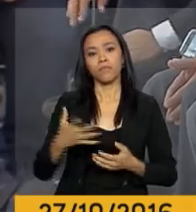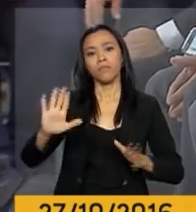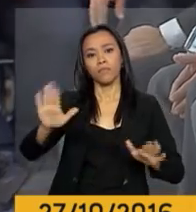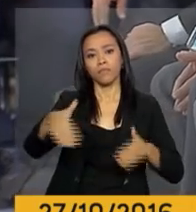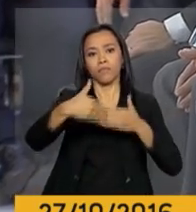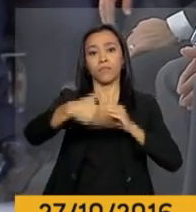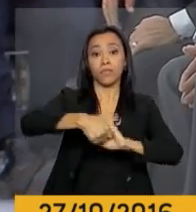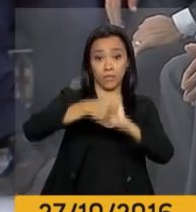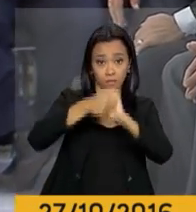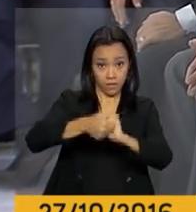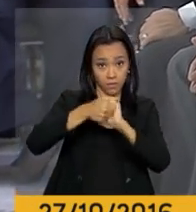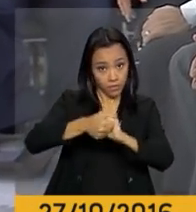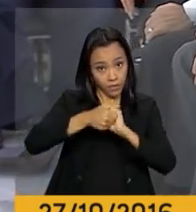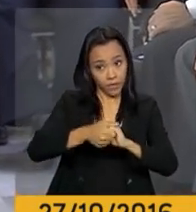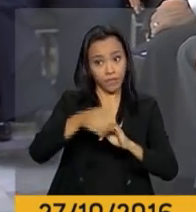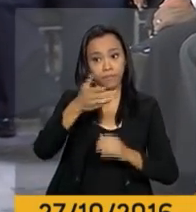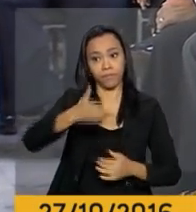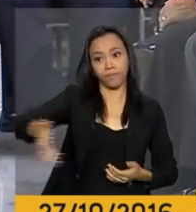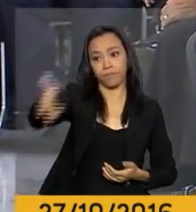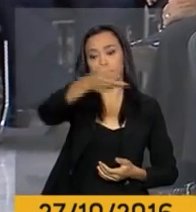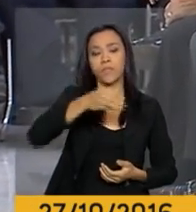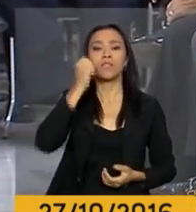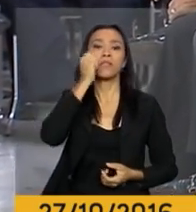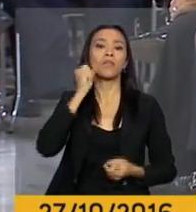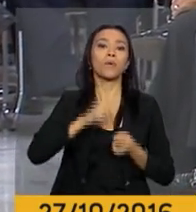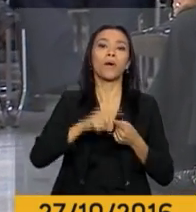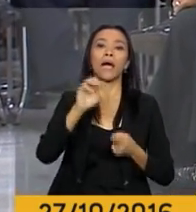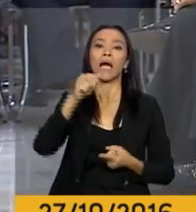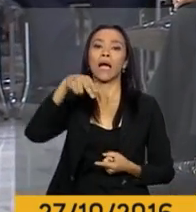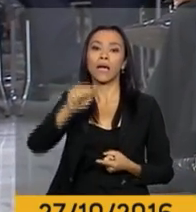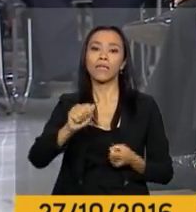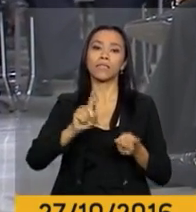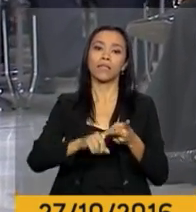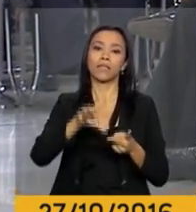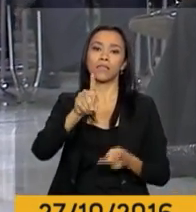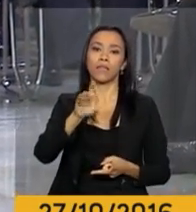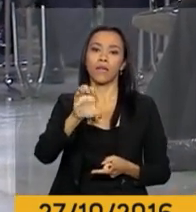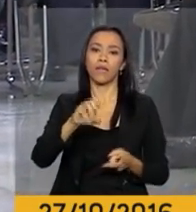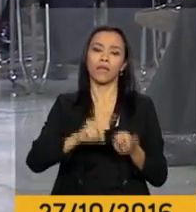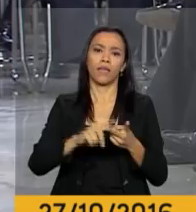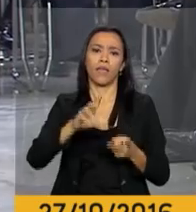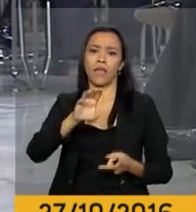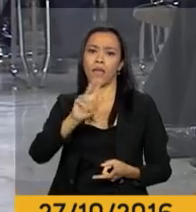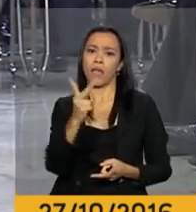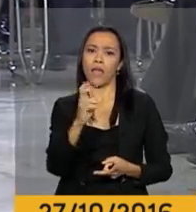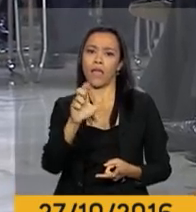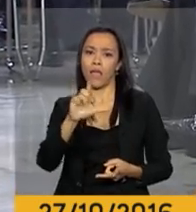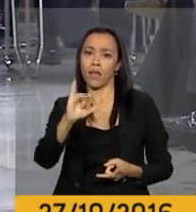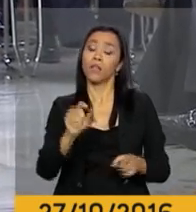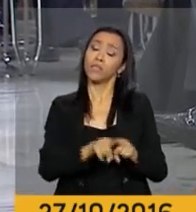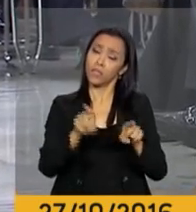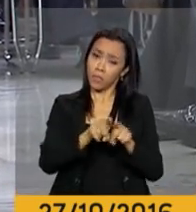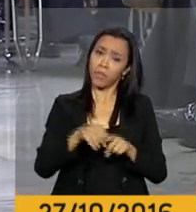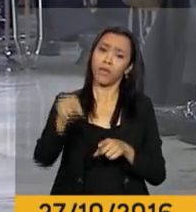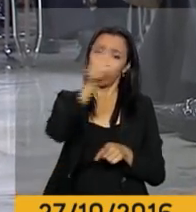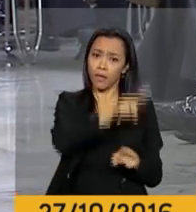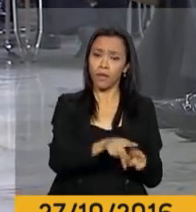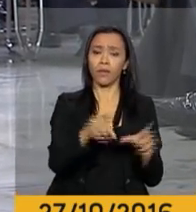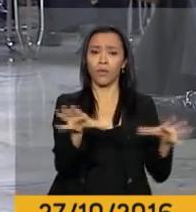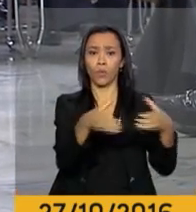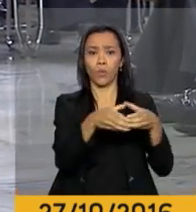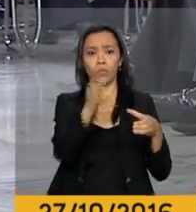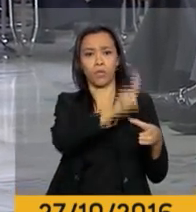saudar os senadores Ana Amélia, Deca, Hélio José e nos deputados federais,